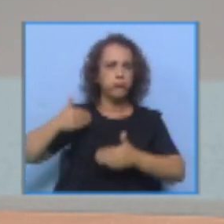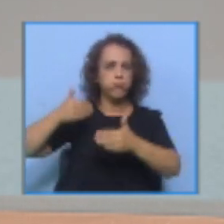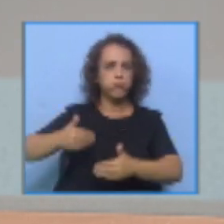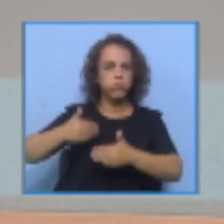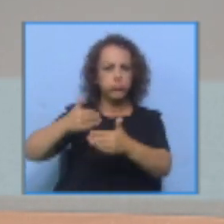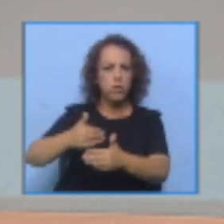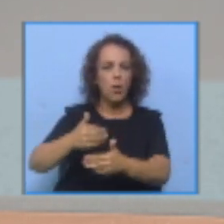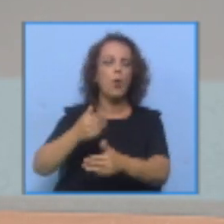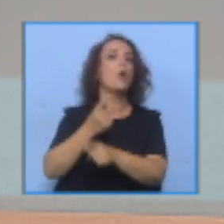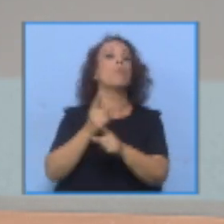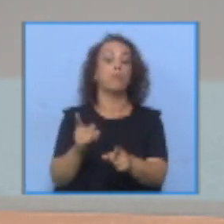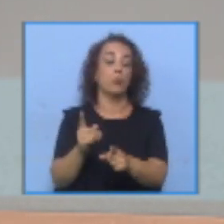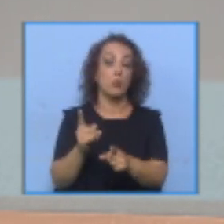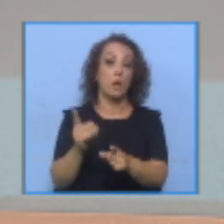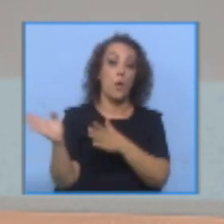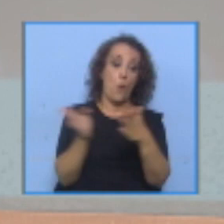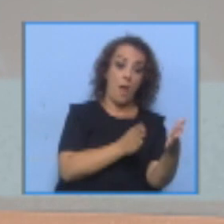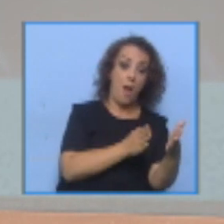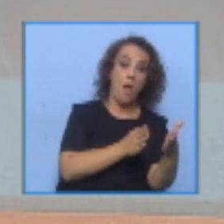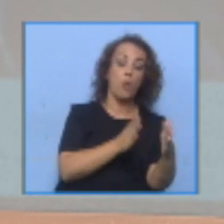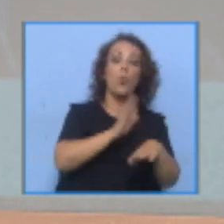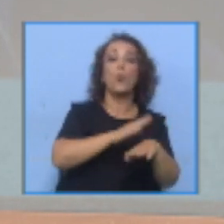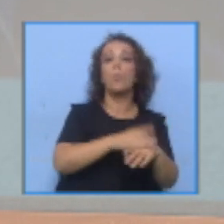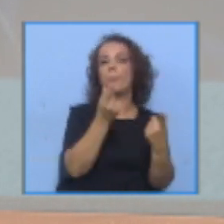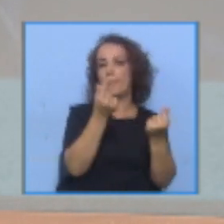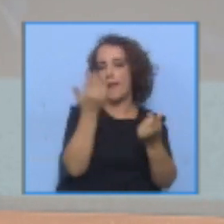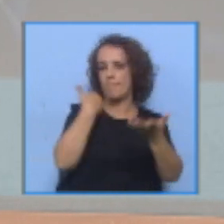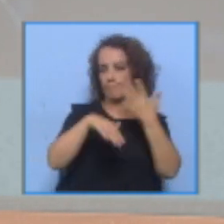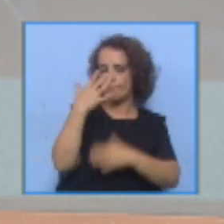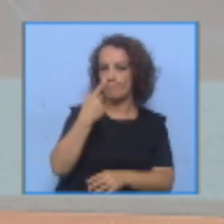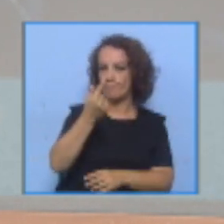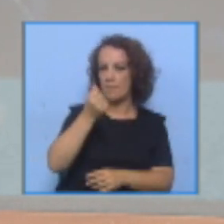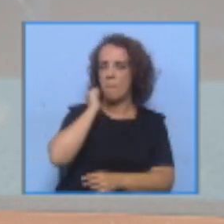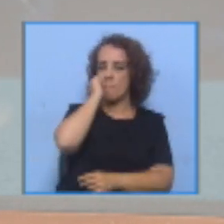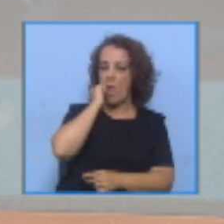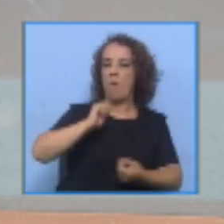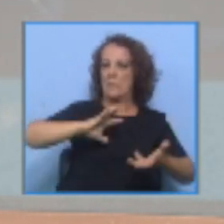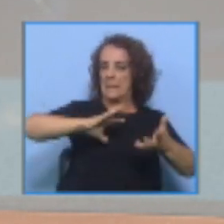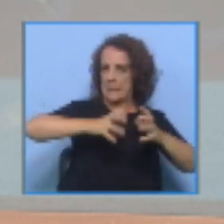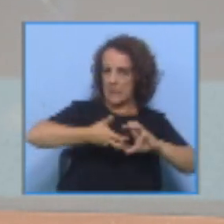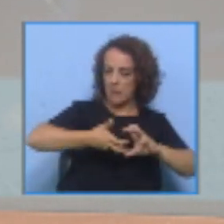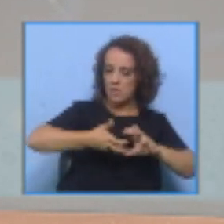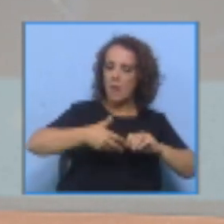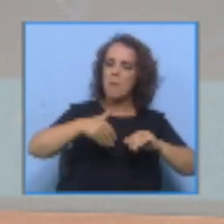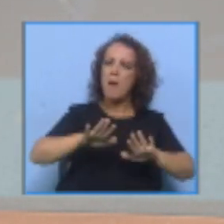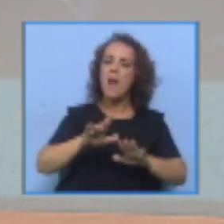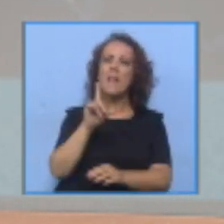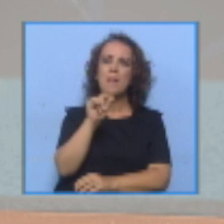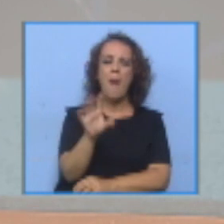por um lado associada à crise económica, mas também a uma crise do próprio